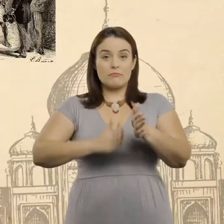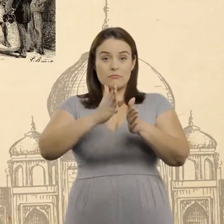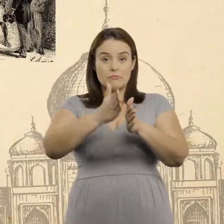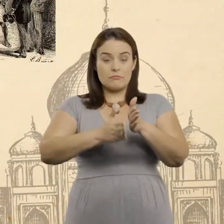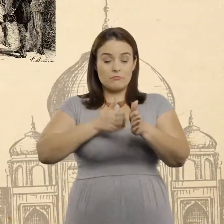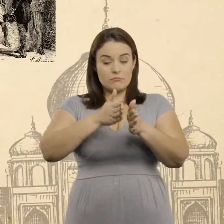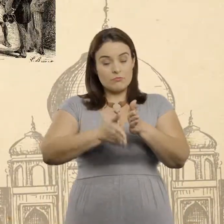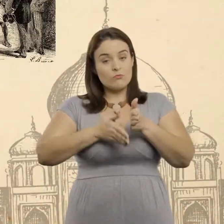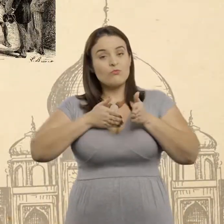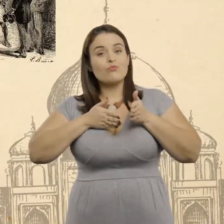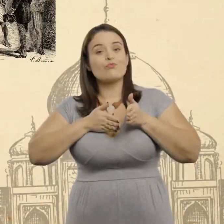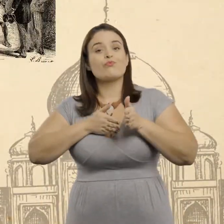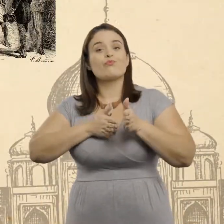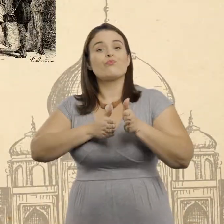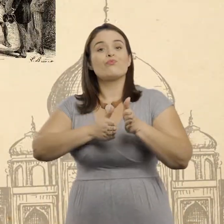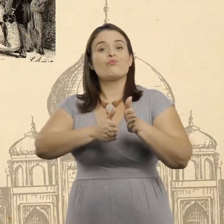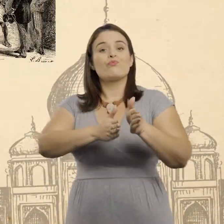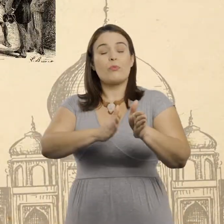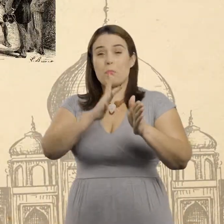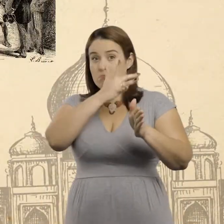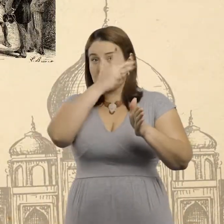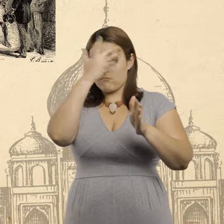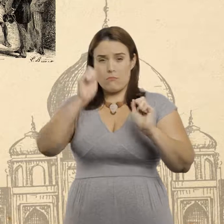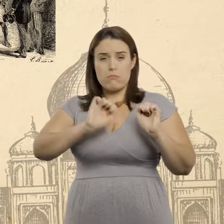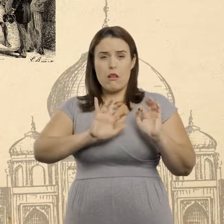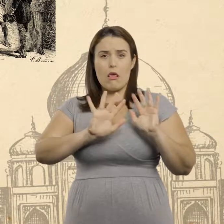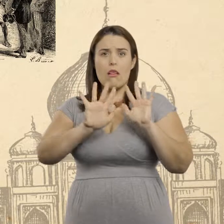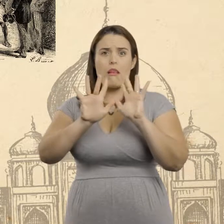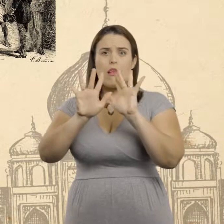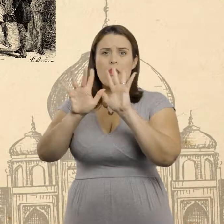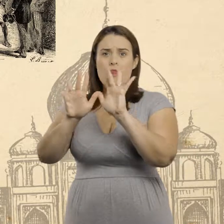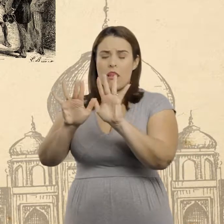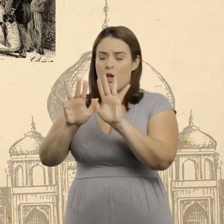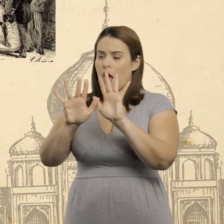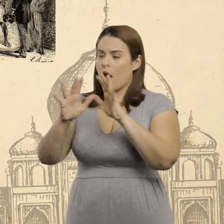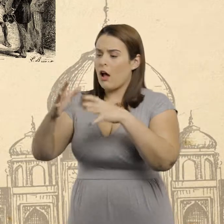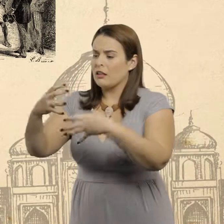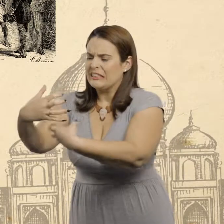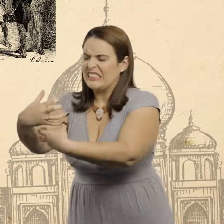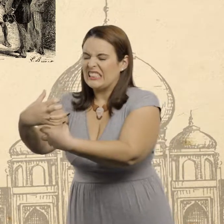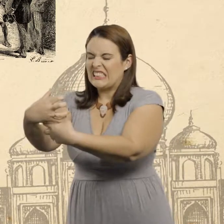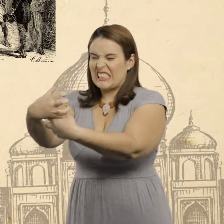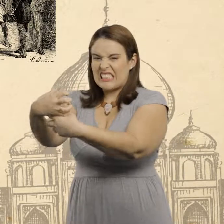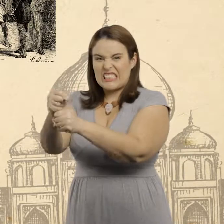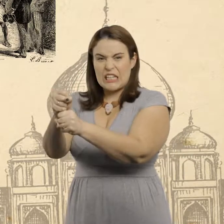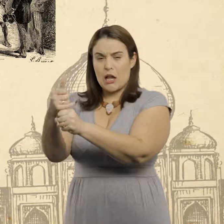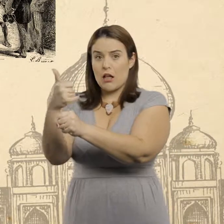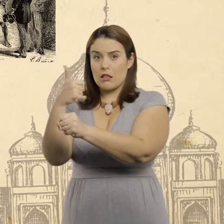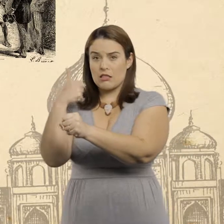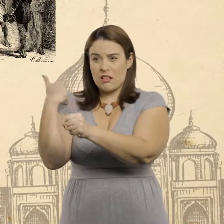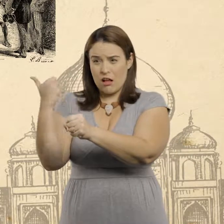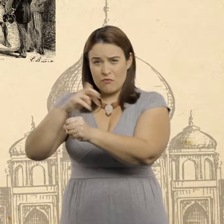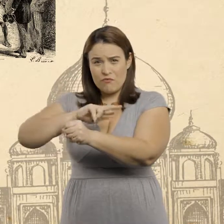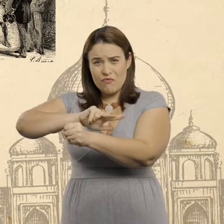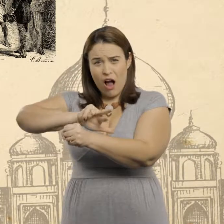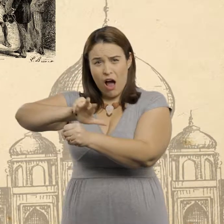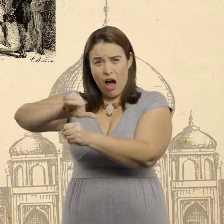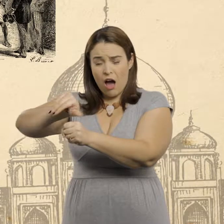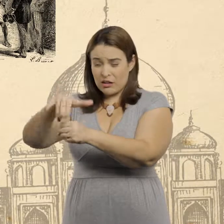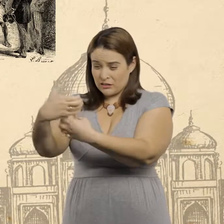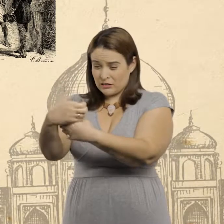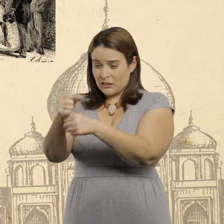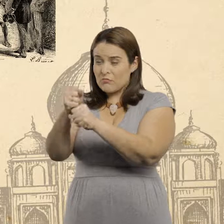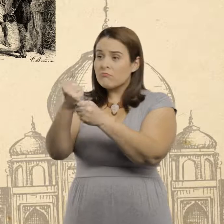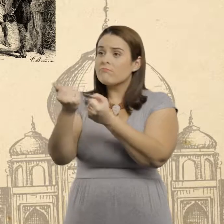O trem passou por um local onde devotos da deusa Kali estrangulavam vítimas de todas as idades.